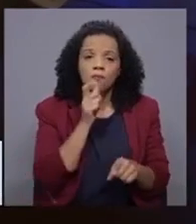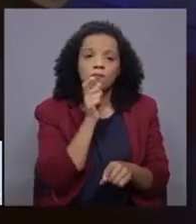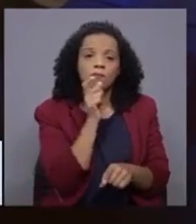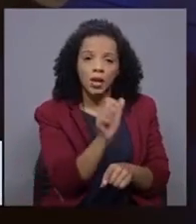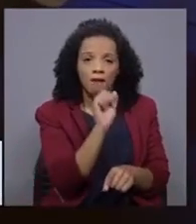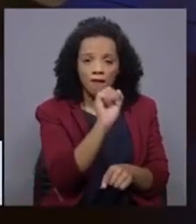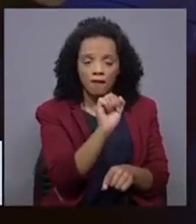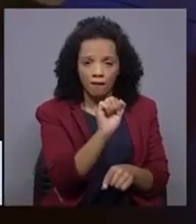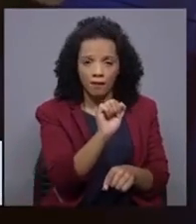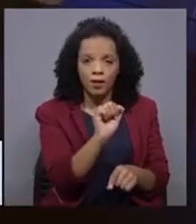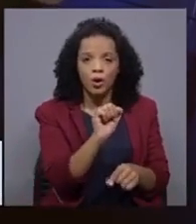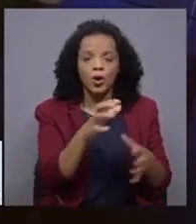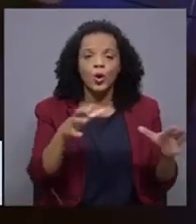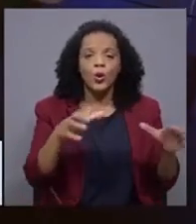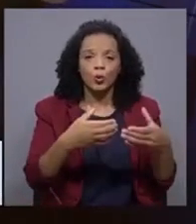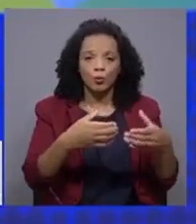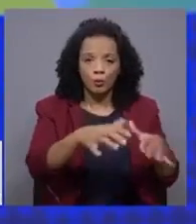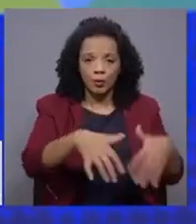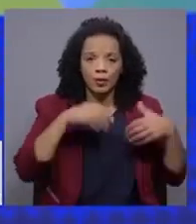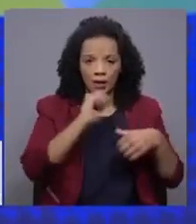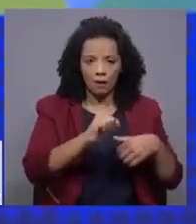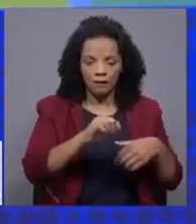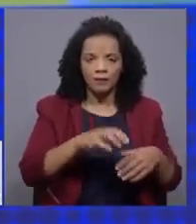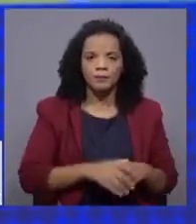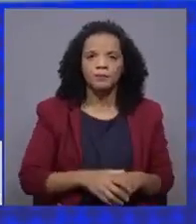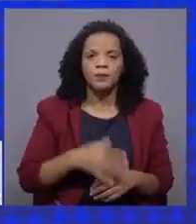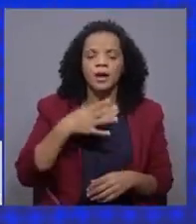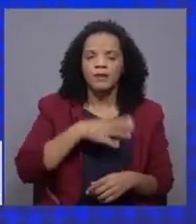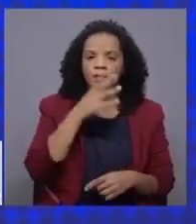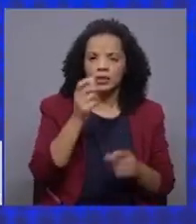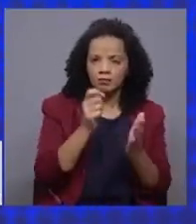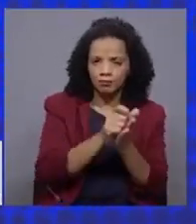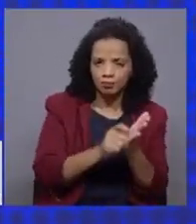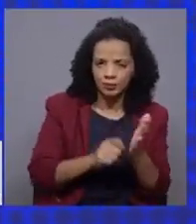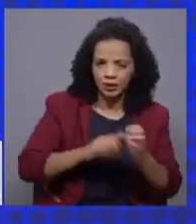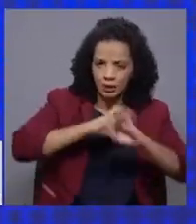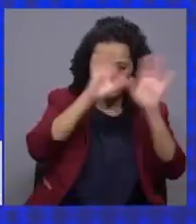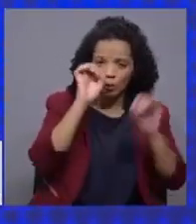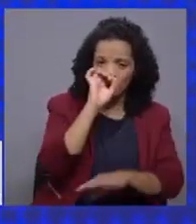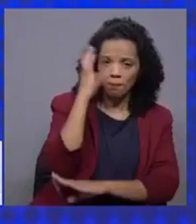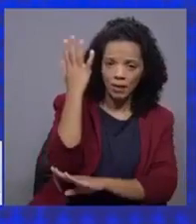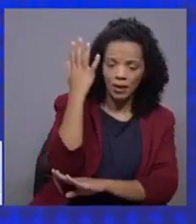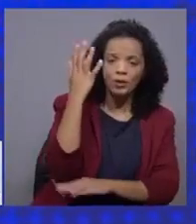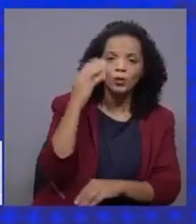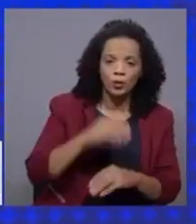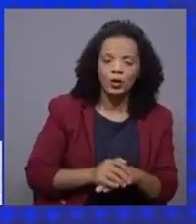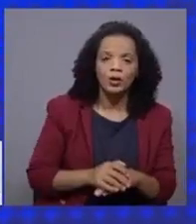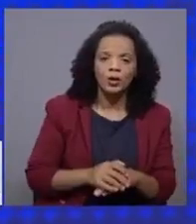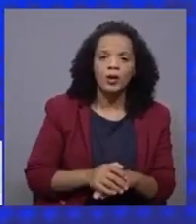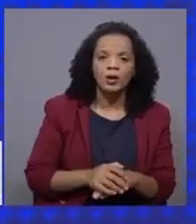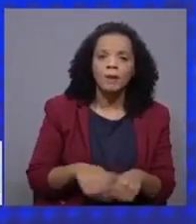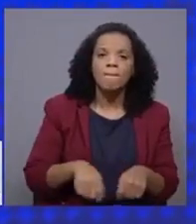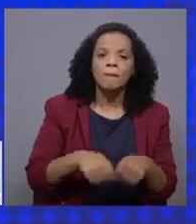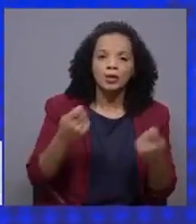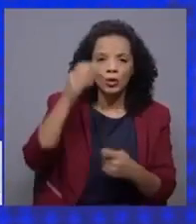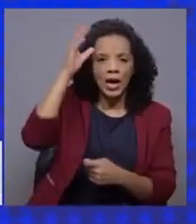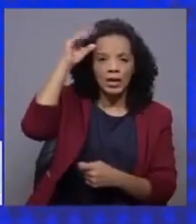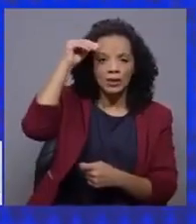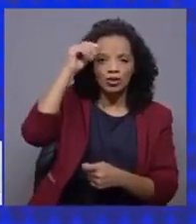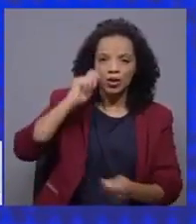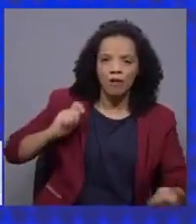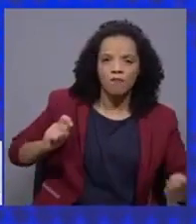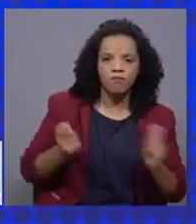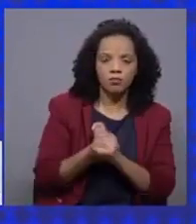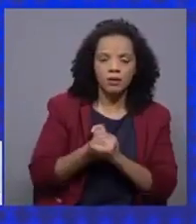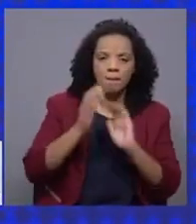da sua bancada parlamentar. Muito bem. Eu quero apenas deixar claro aqui vários pontos. O primeiro é que o PAN é um partido animalista radical, e esta denúncia tem de ser feita